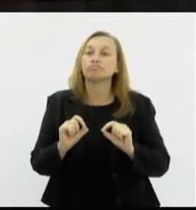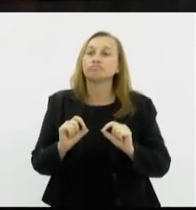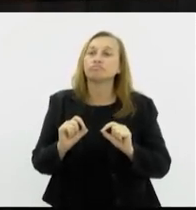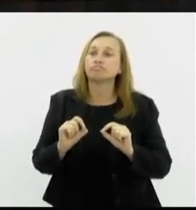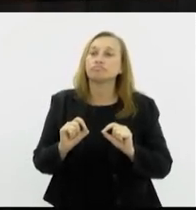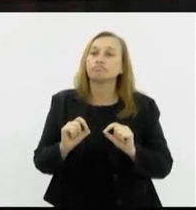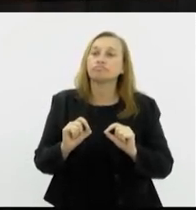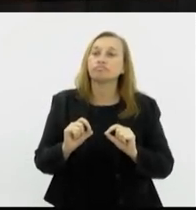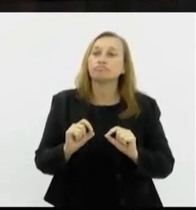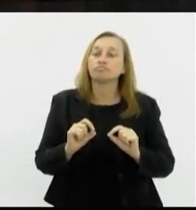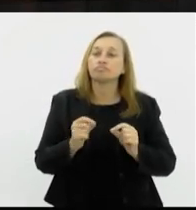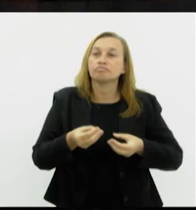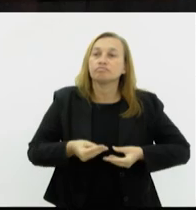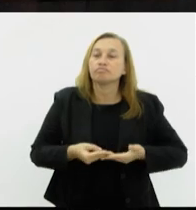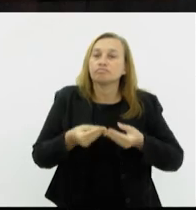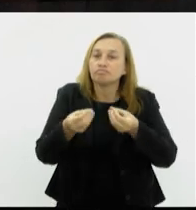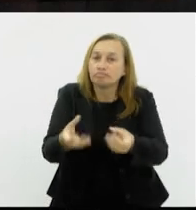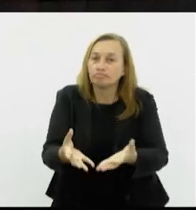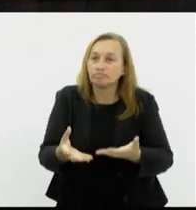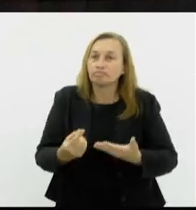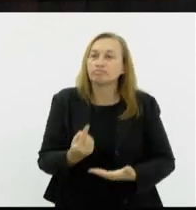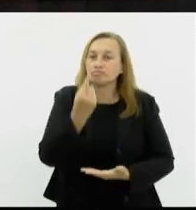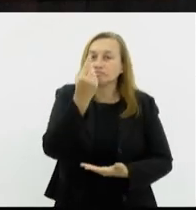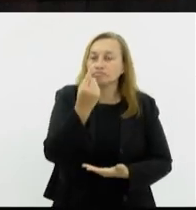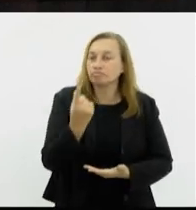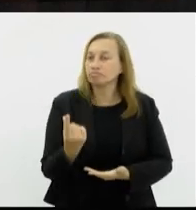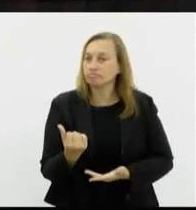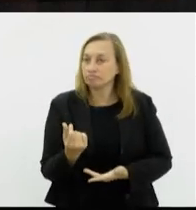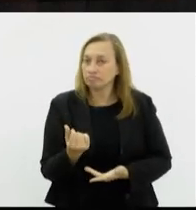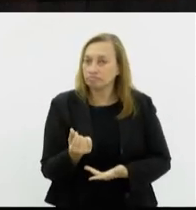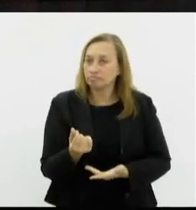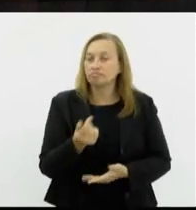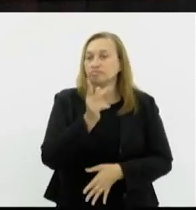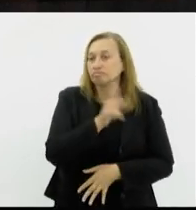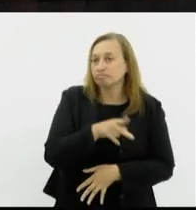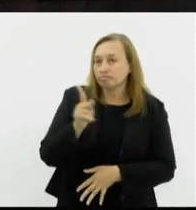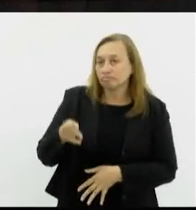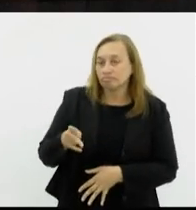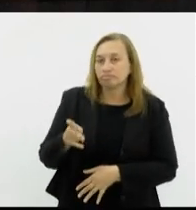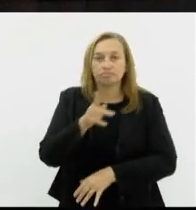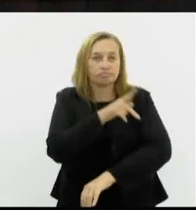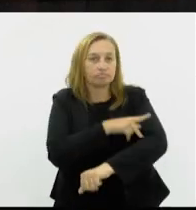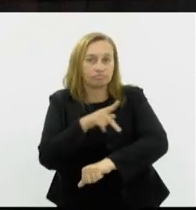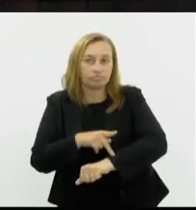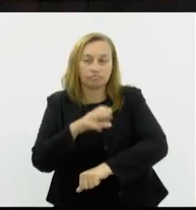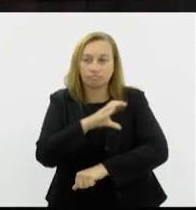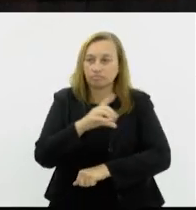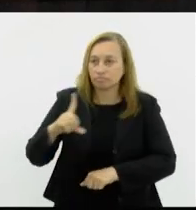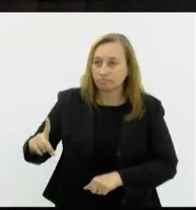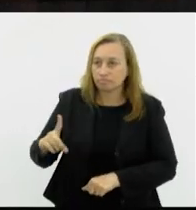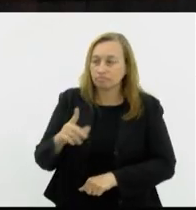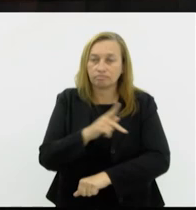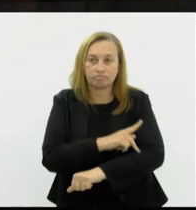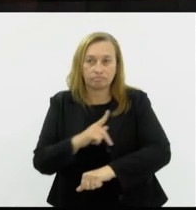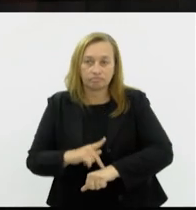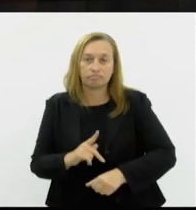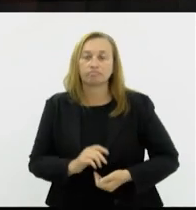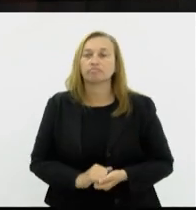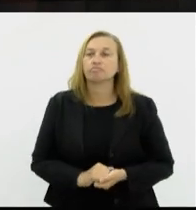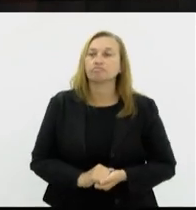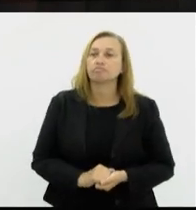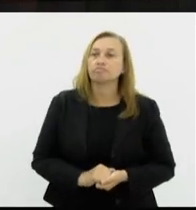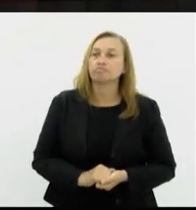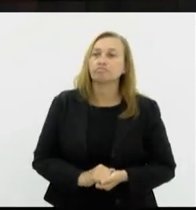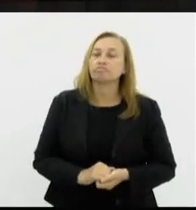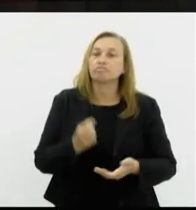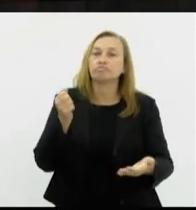um valor que será concedido ao professor, ao pedagogo, ao coordenador pedagógico para aquisição